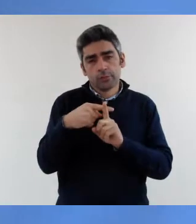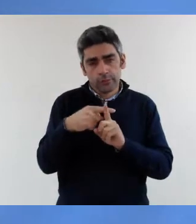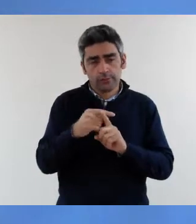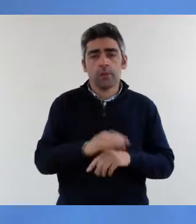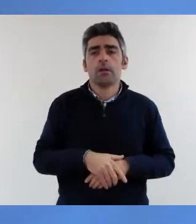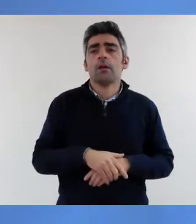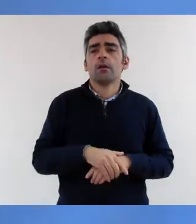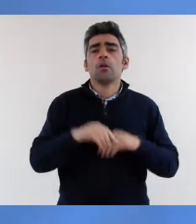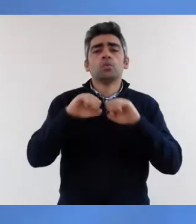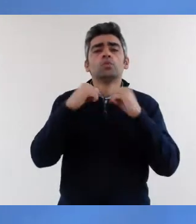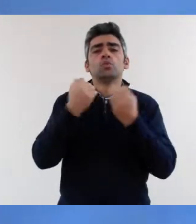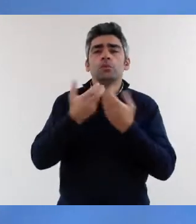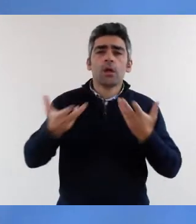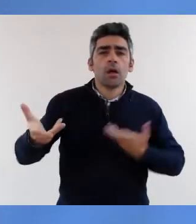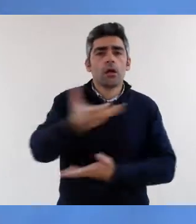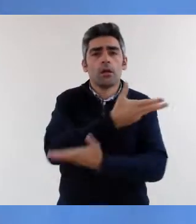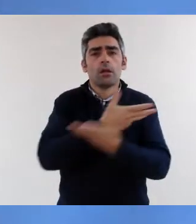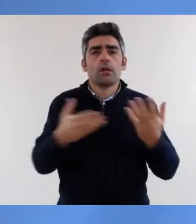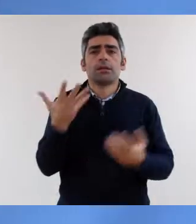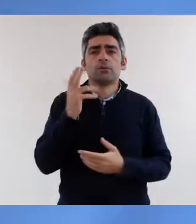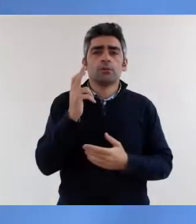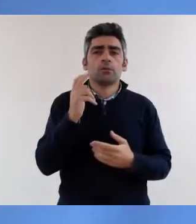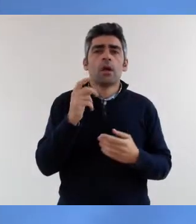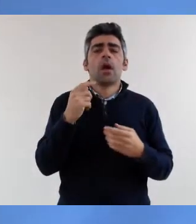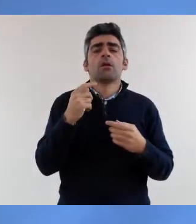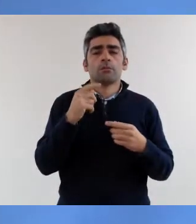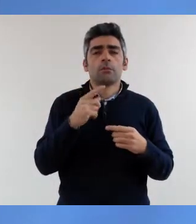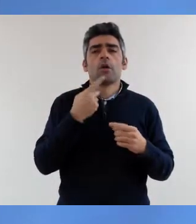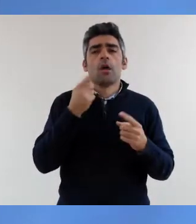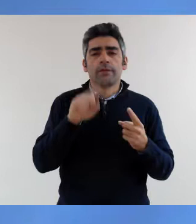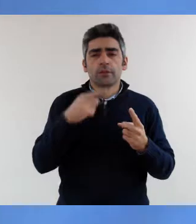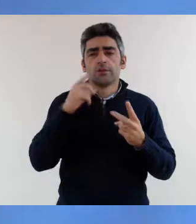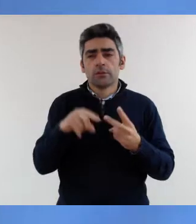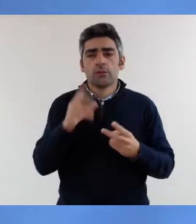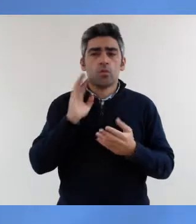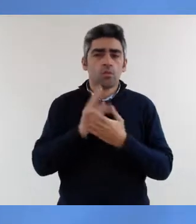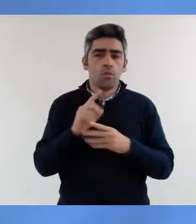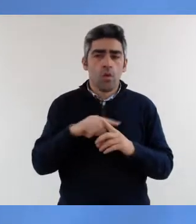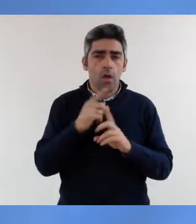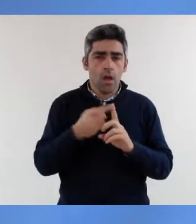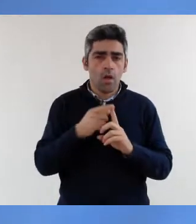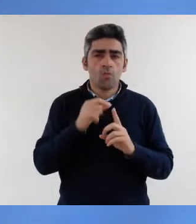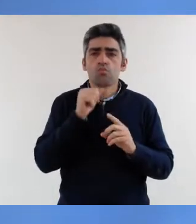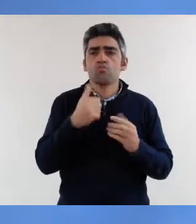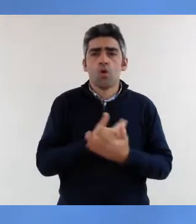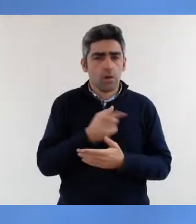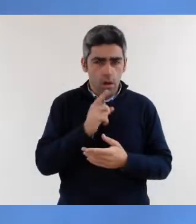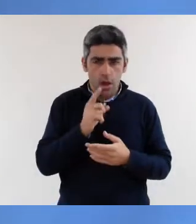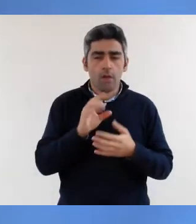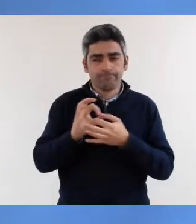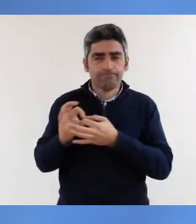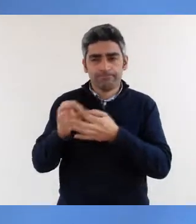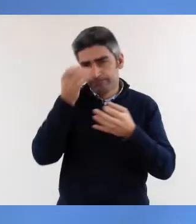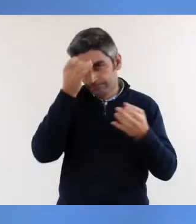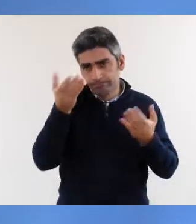futuro é concertação social a firmada há cinco anos e reafirmada por duas vezes